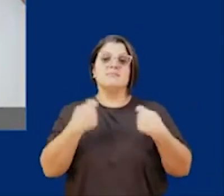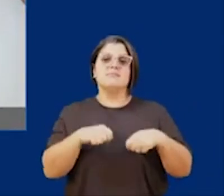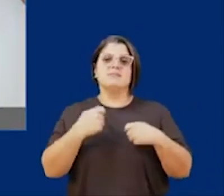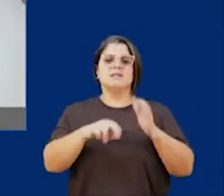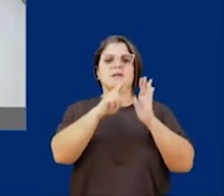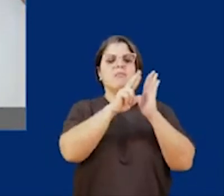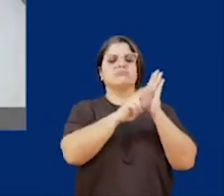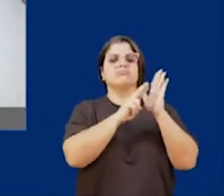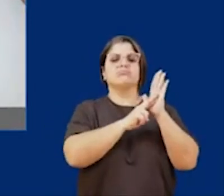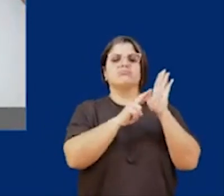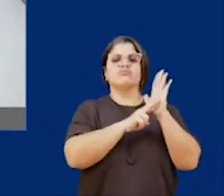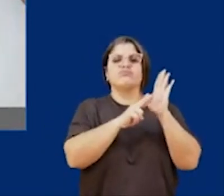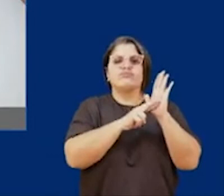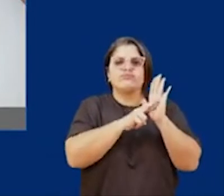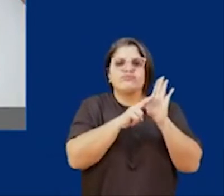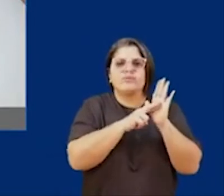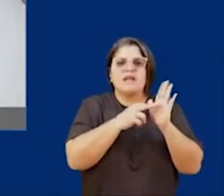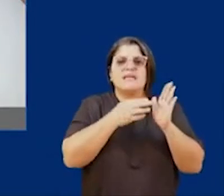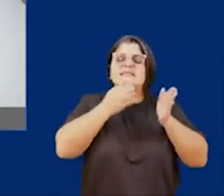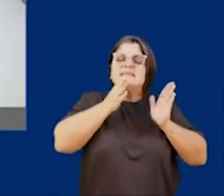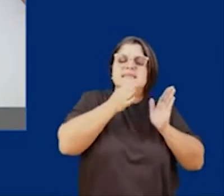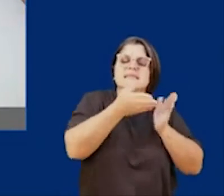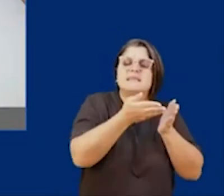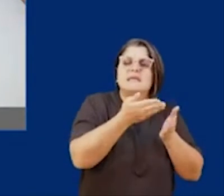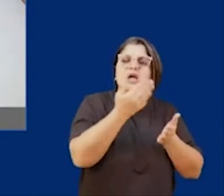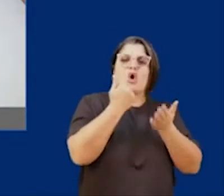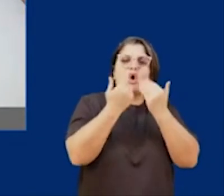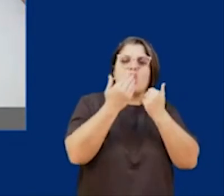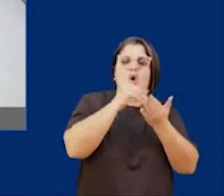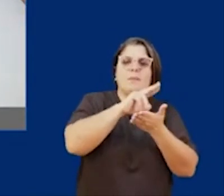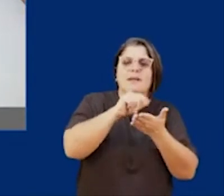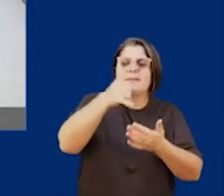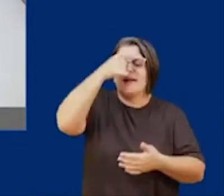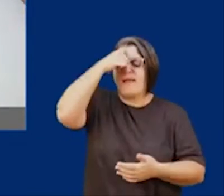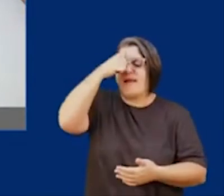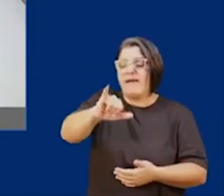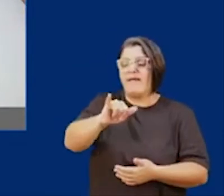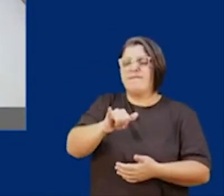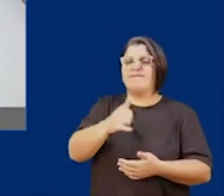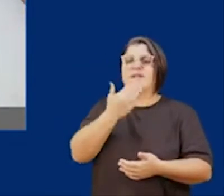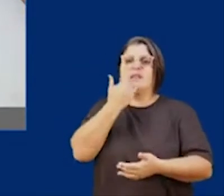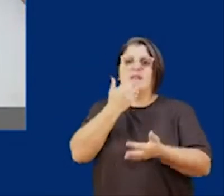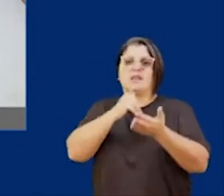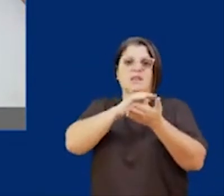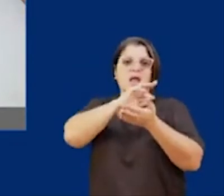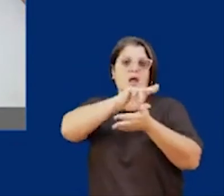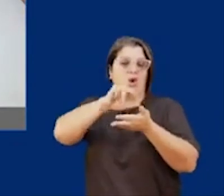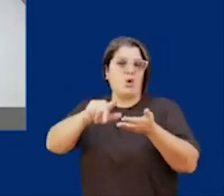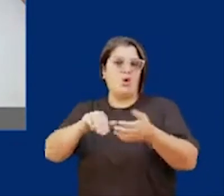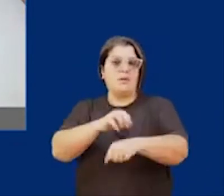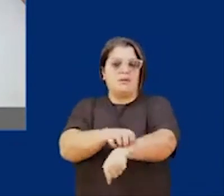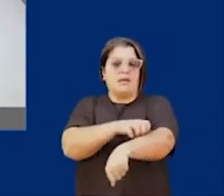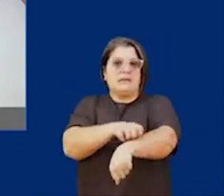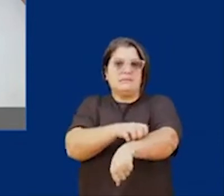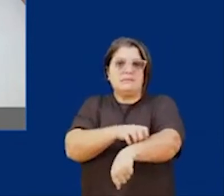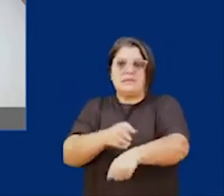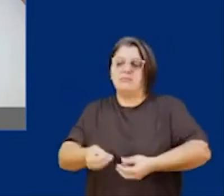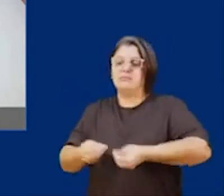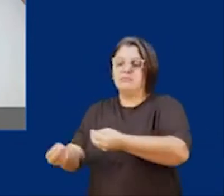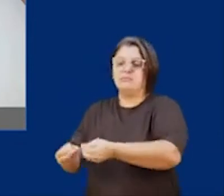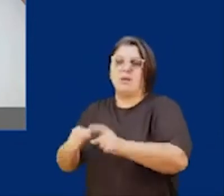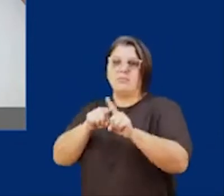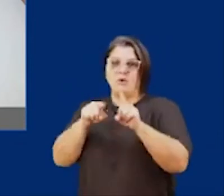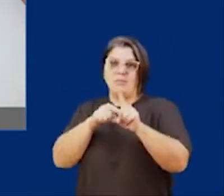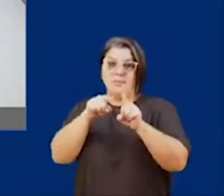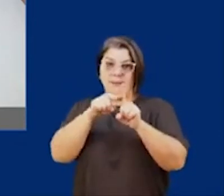Para não ofertar esse alimento alergênico para o bebê, né? Então, Sim, isso eu já vi alguns casos, né? Eu conheço vários e é isso,